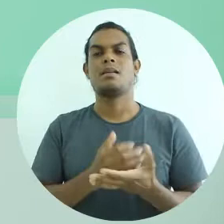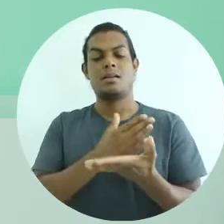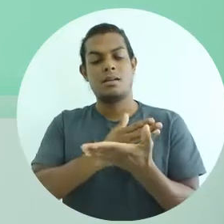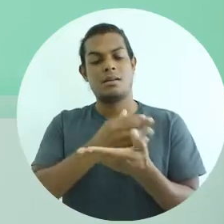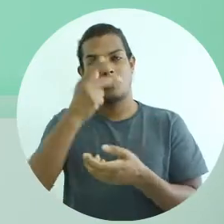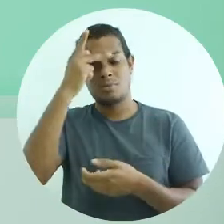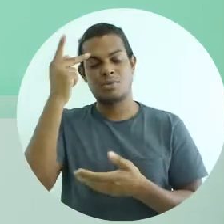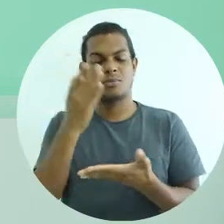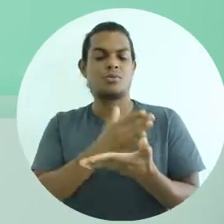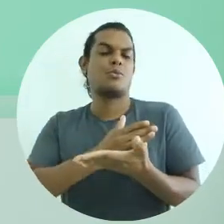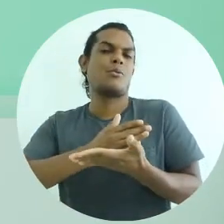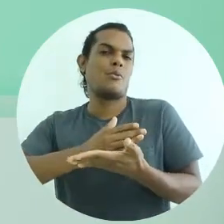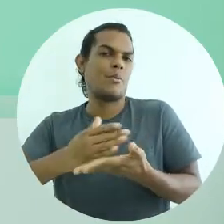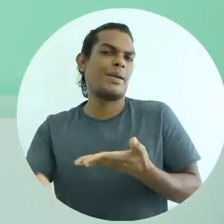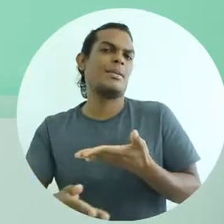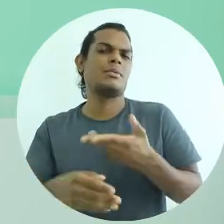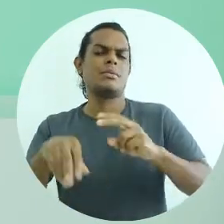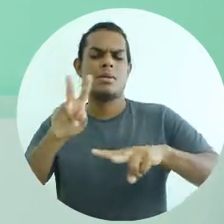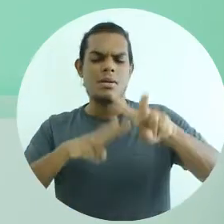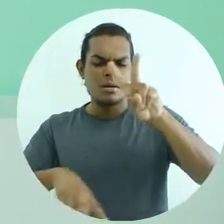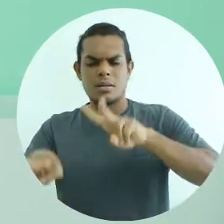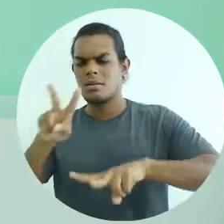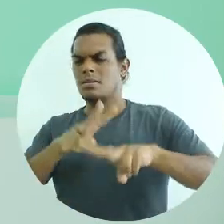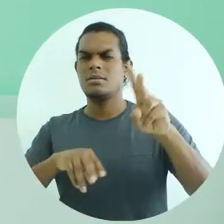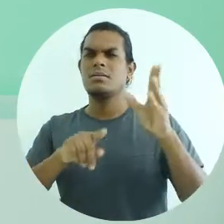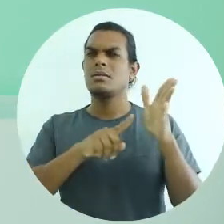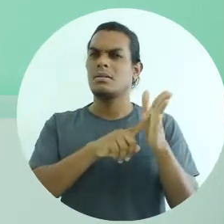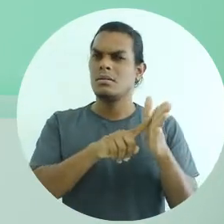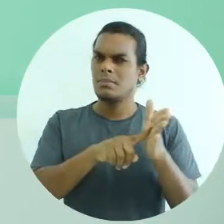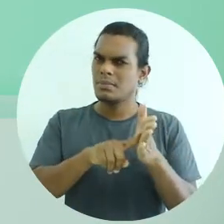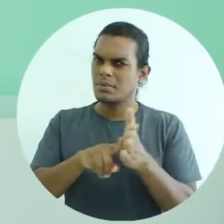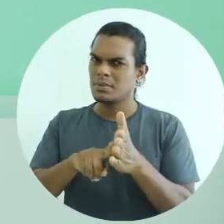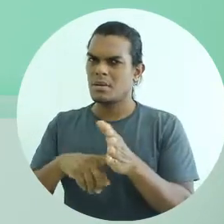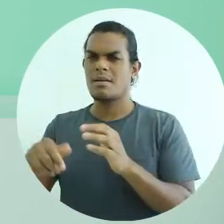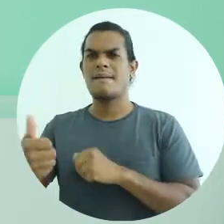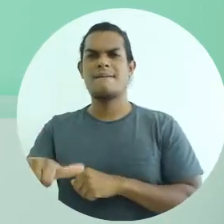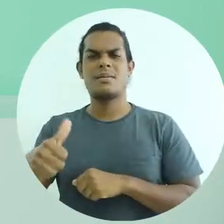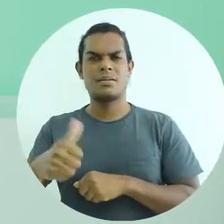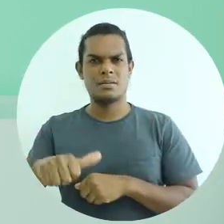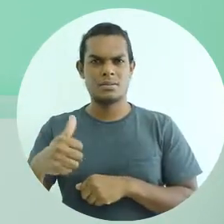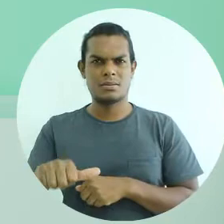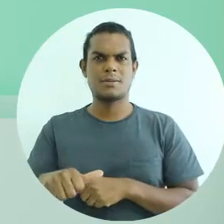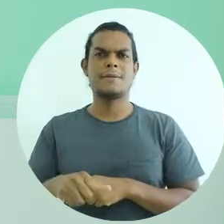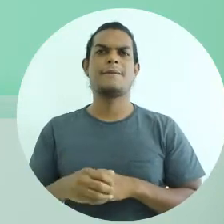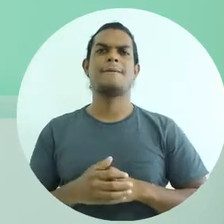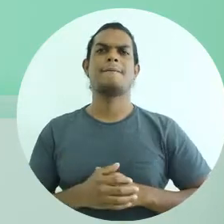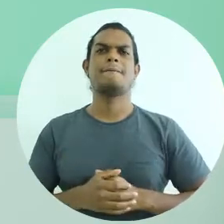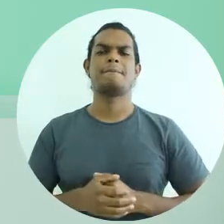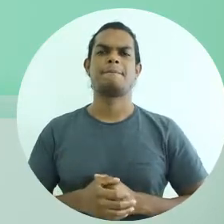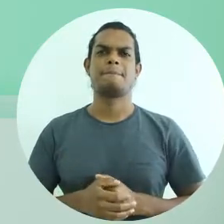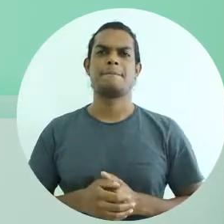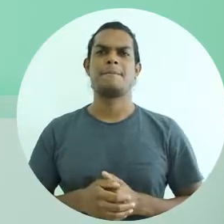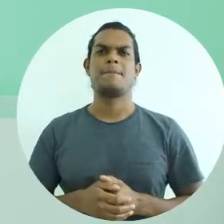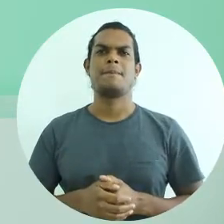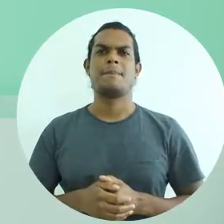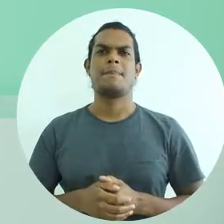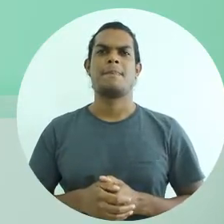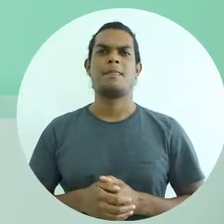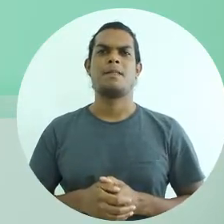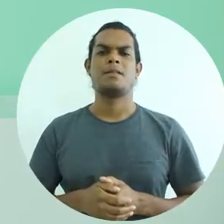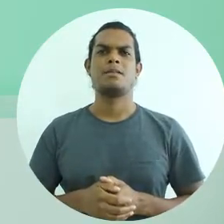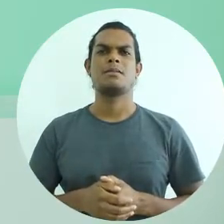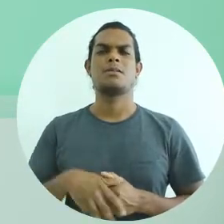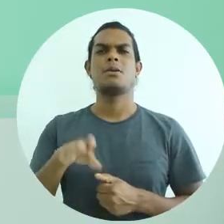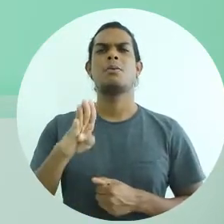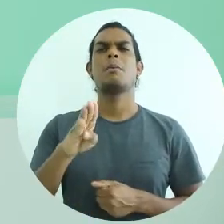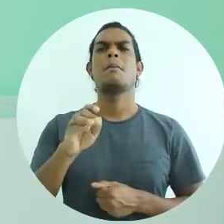a trabalhar, a estudar, a fazer uma tempestade de ideias, que é uma outra ferramenta também chamada de